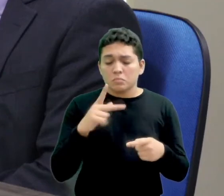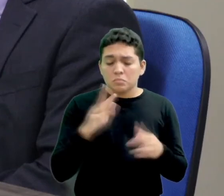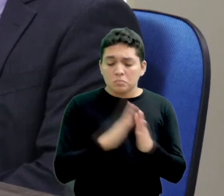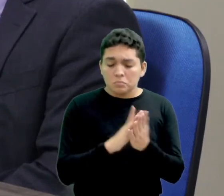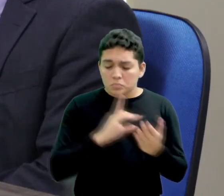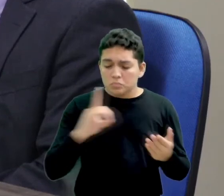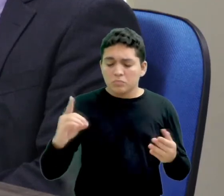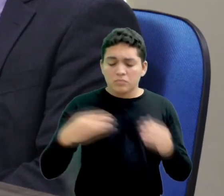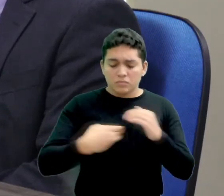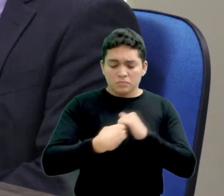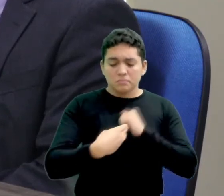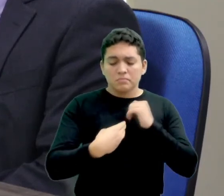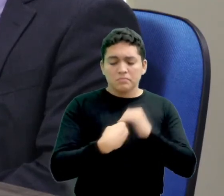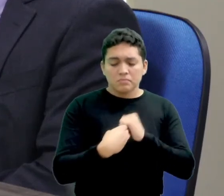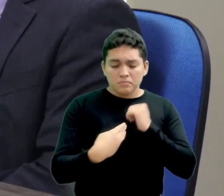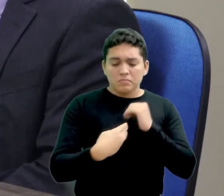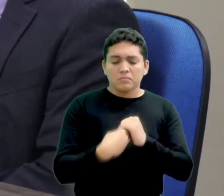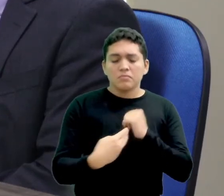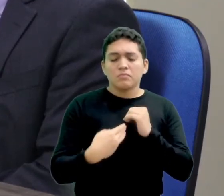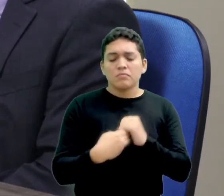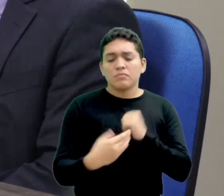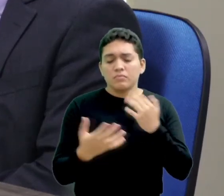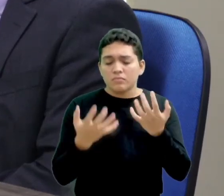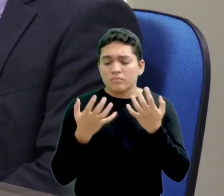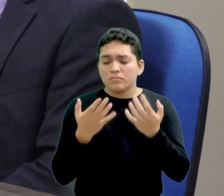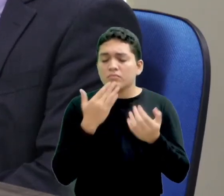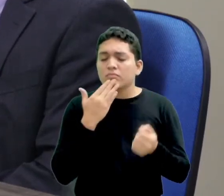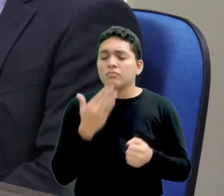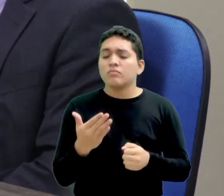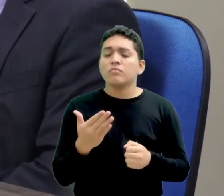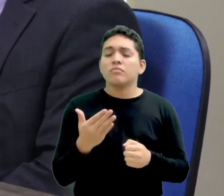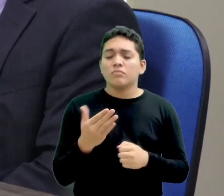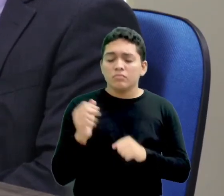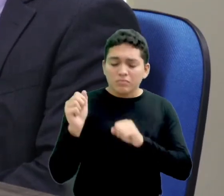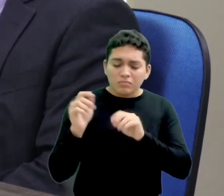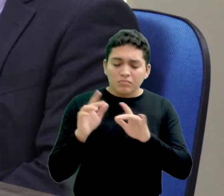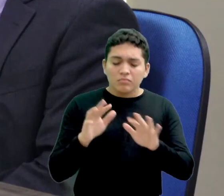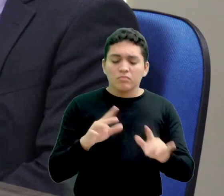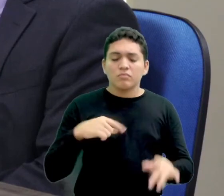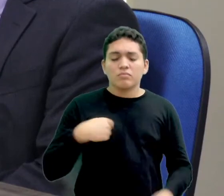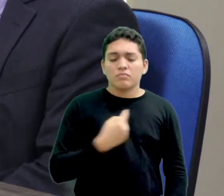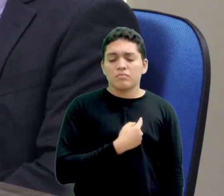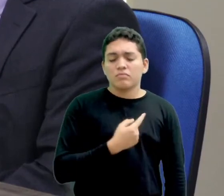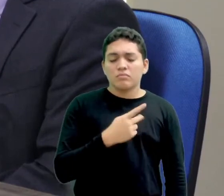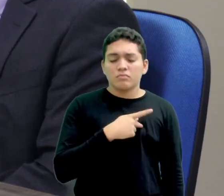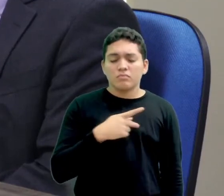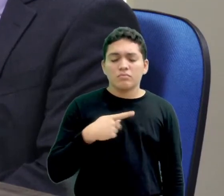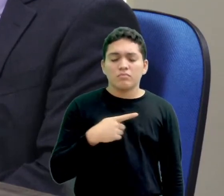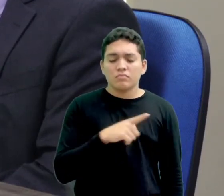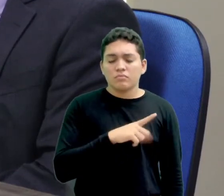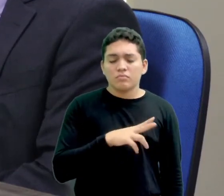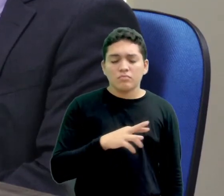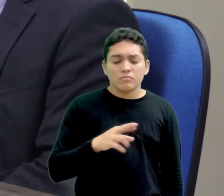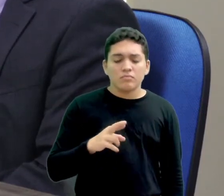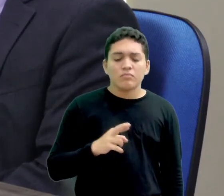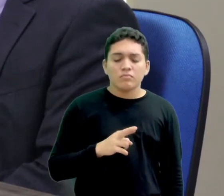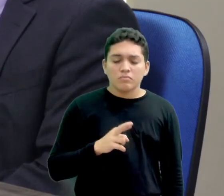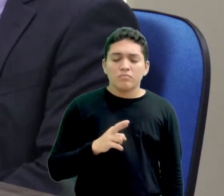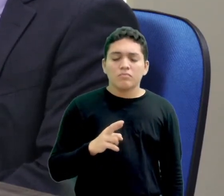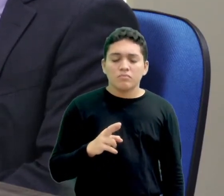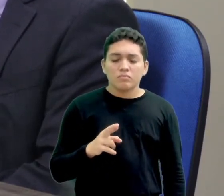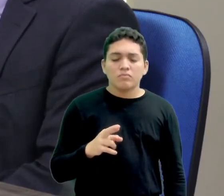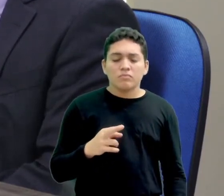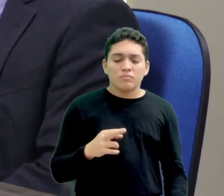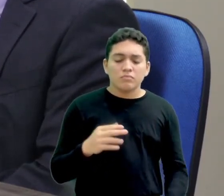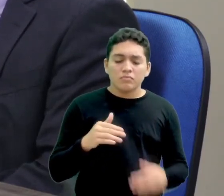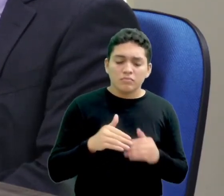recomenda assim. Ó Deus, ainda queremos Te pedir, abençoa nosso pastor presidente, pastor Luiz Rios dos Santos, para